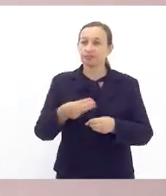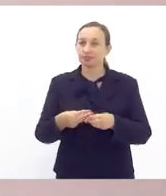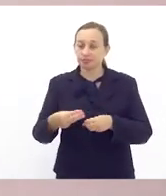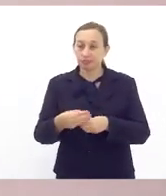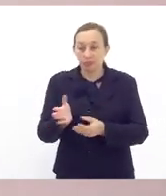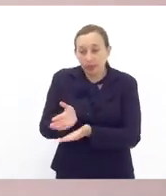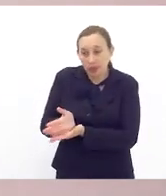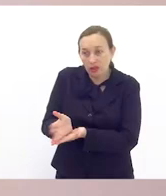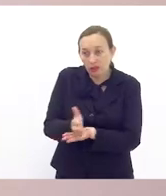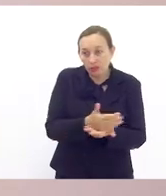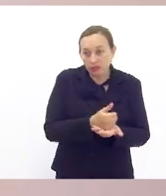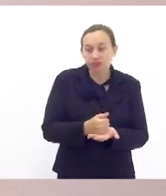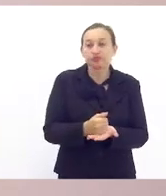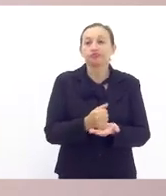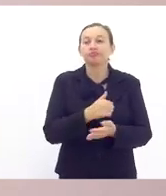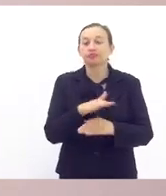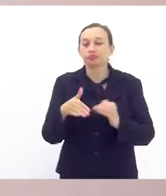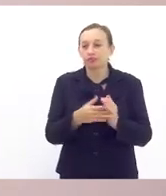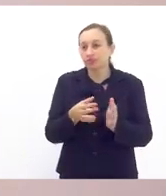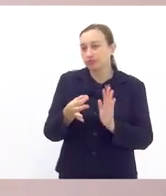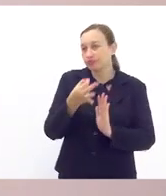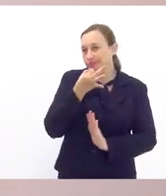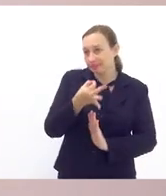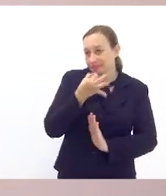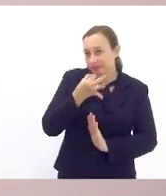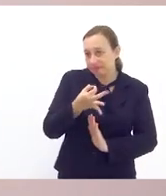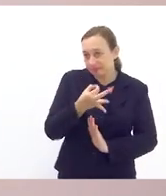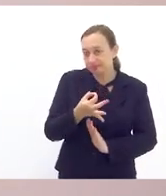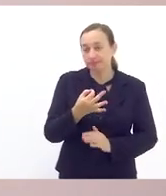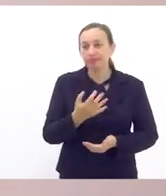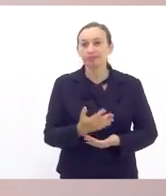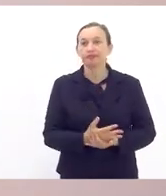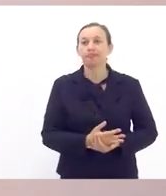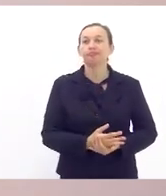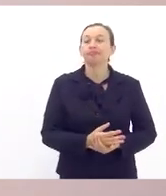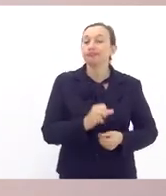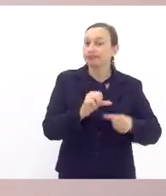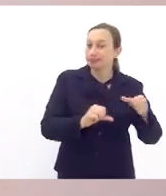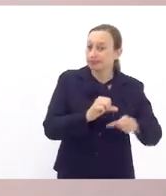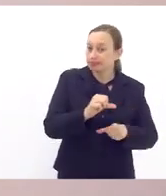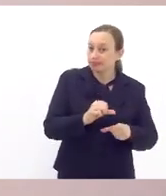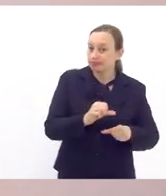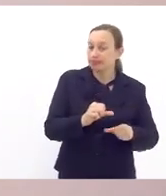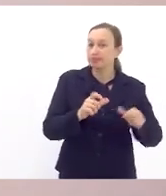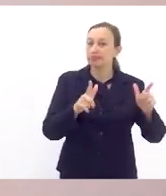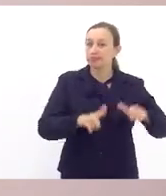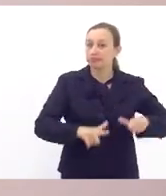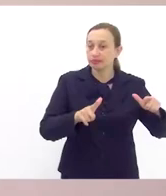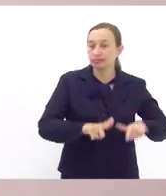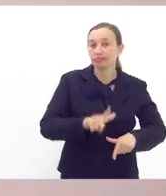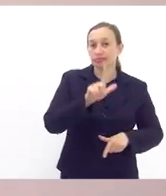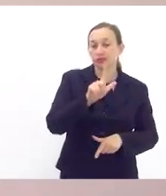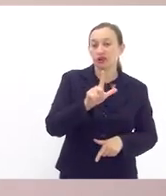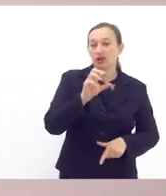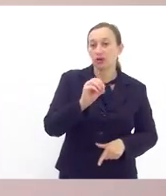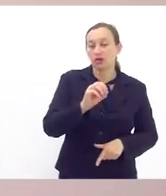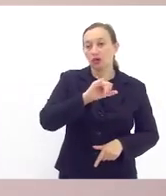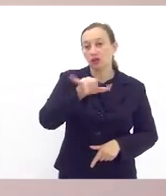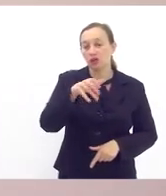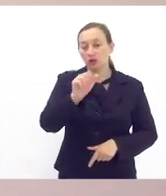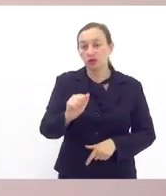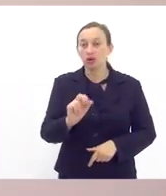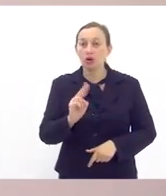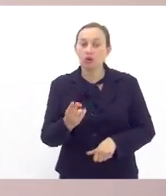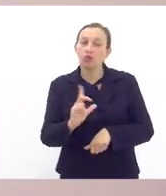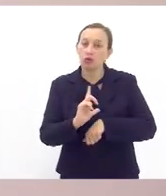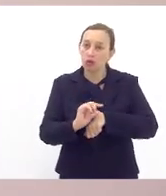acolhido todas as sugestões às vezes de até mesmo mudança física do local da loja mudança do horário